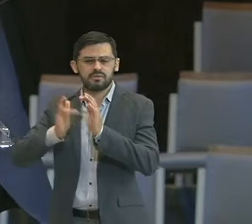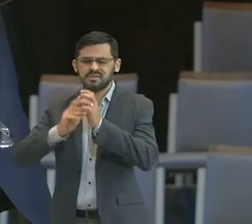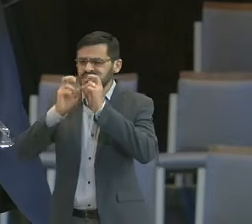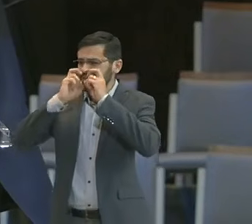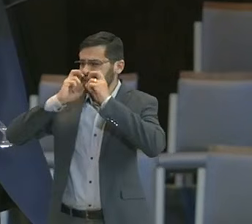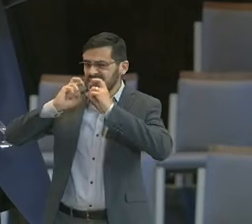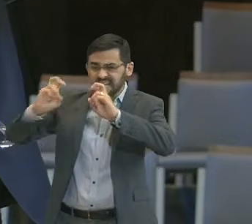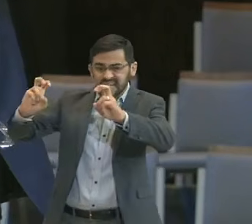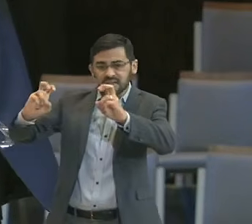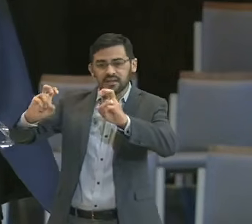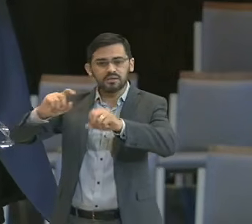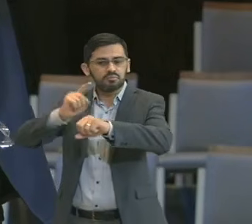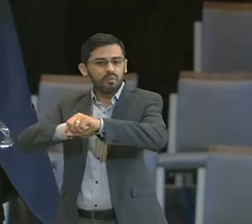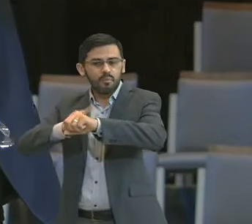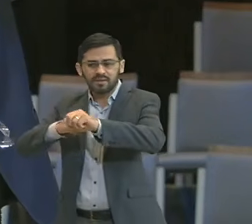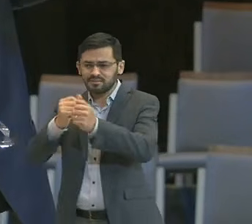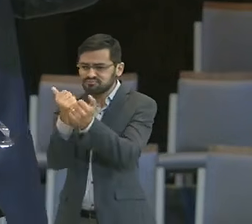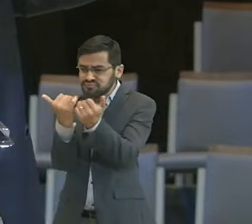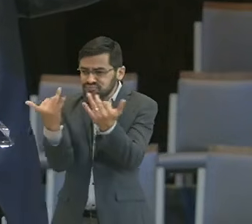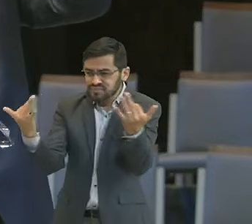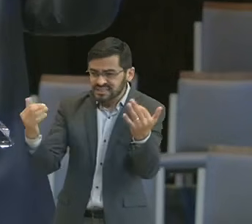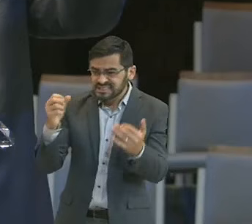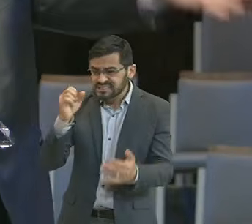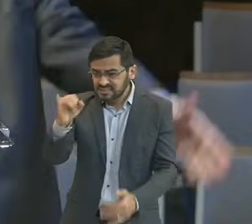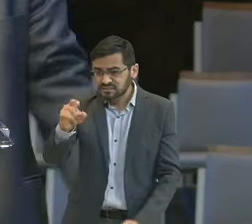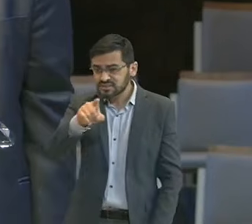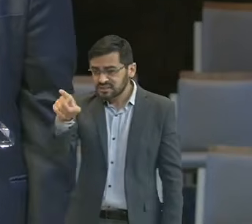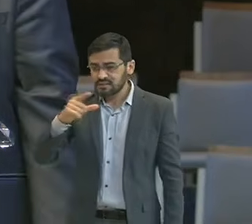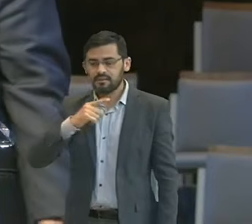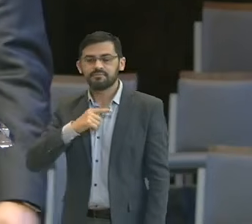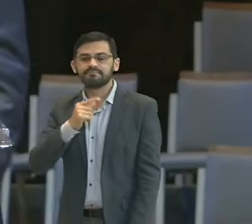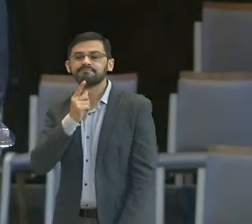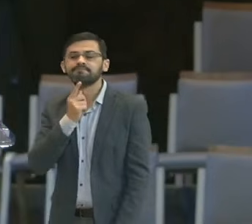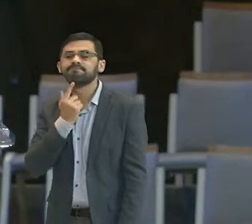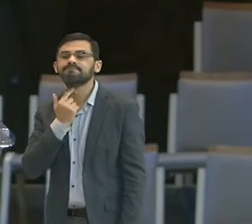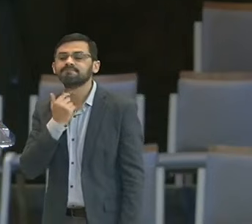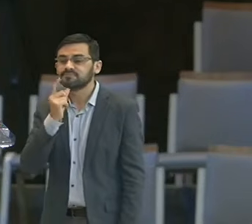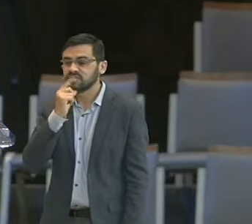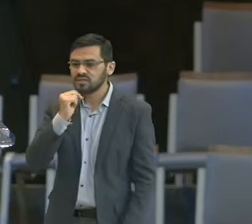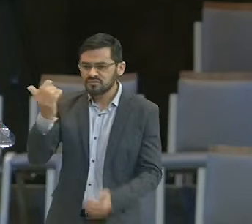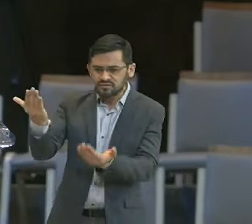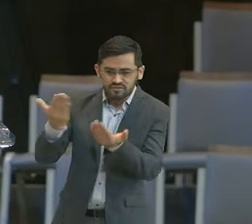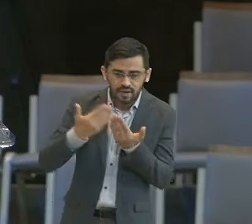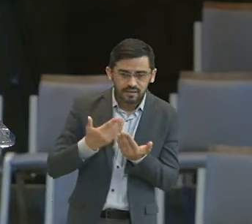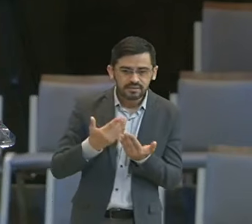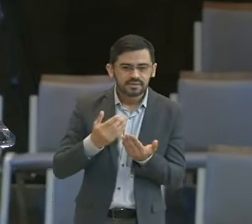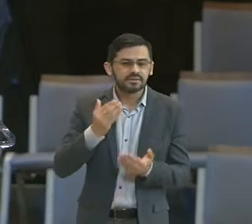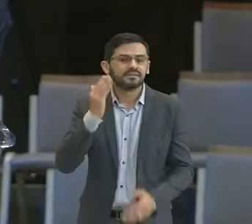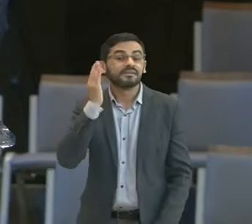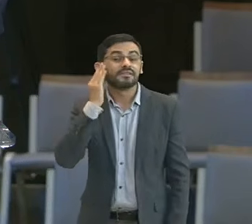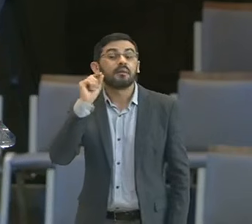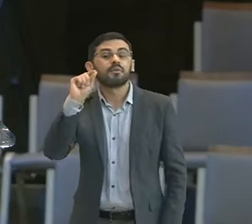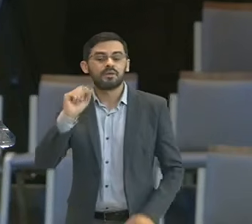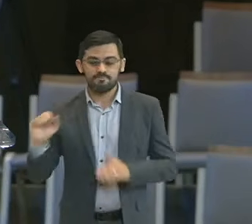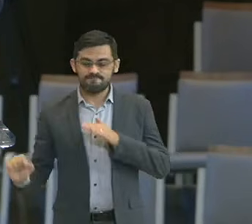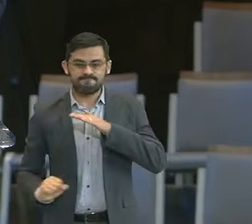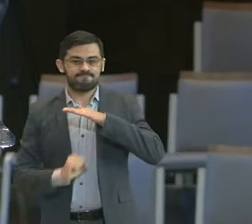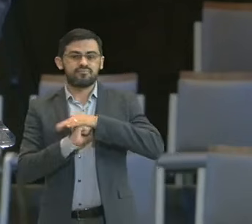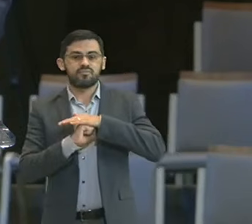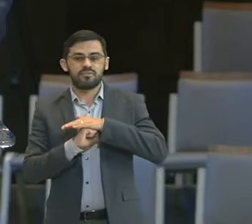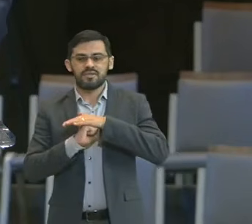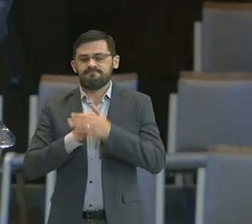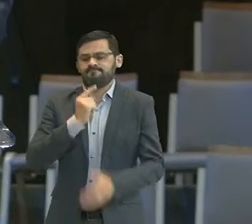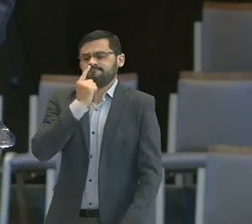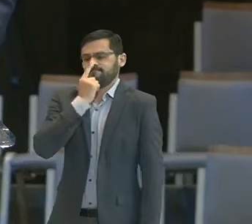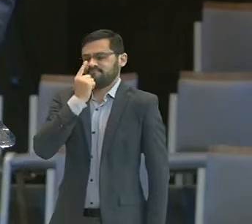no meio da multidão, se alguém tem sede, vem a mim. Sabe o que é que preenche o coração? É a intimidade